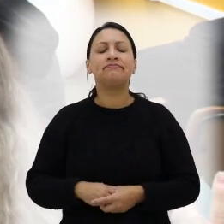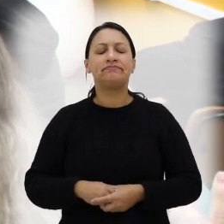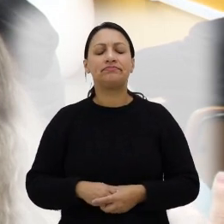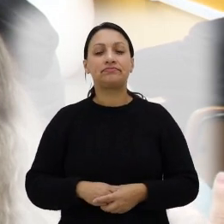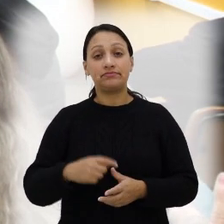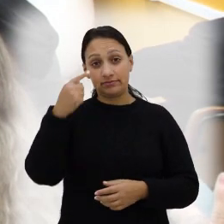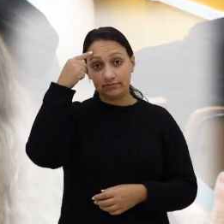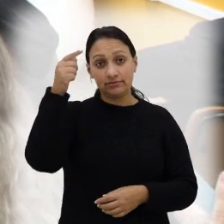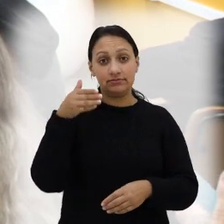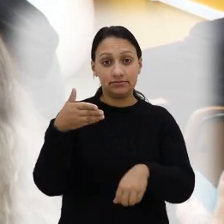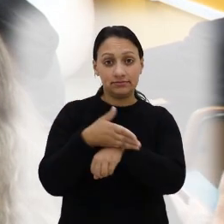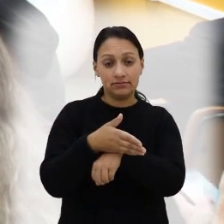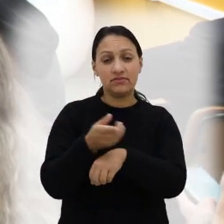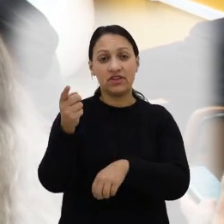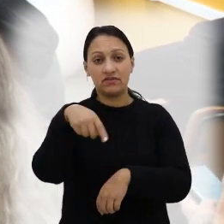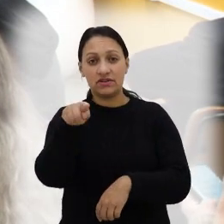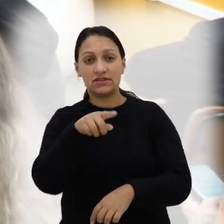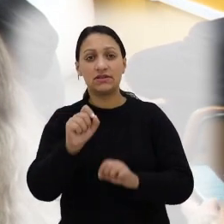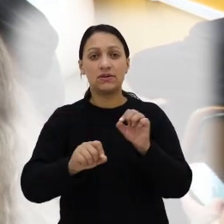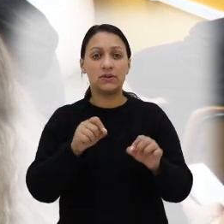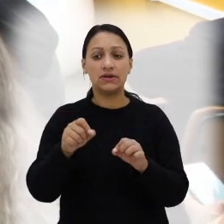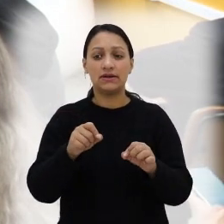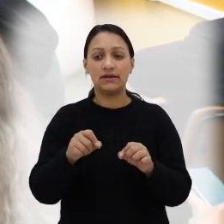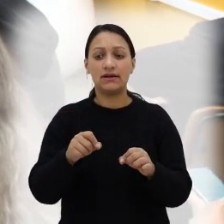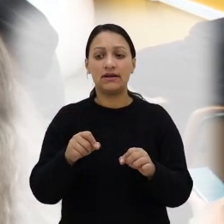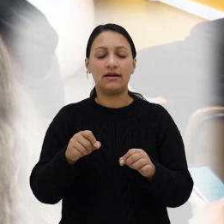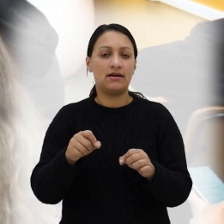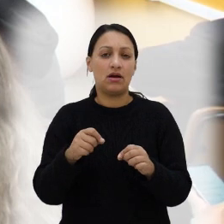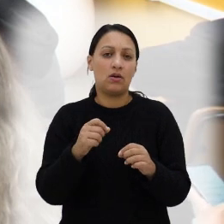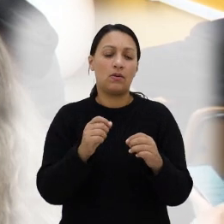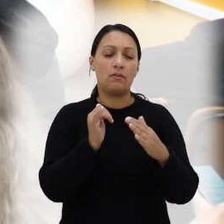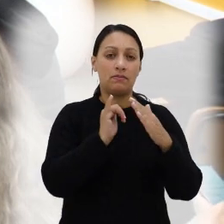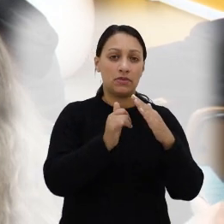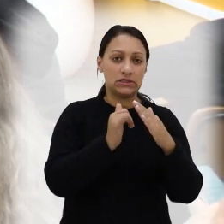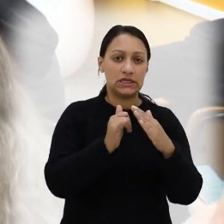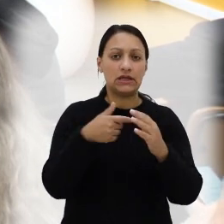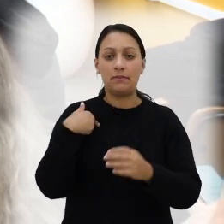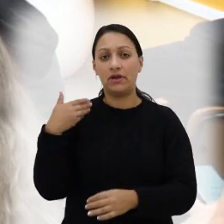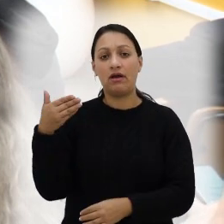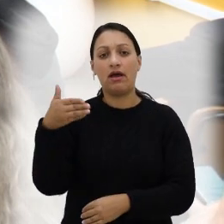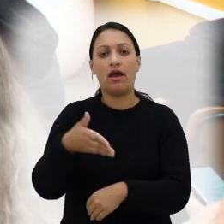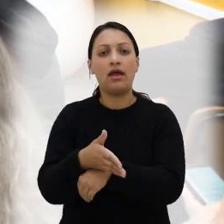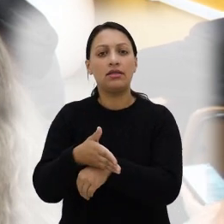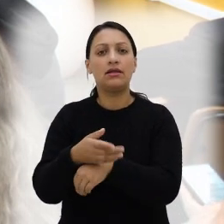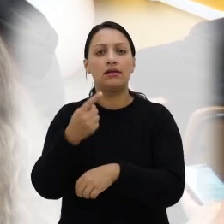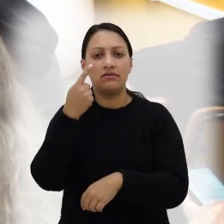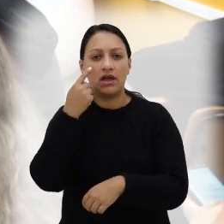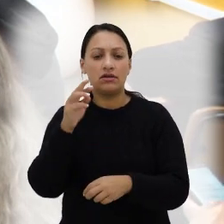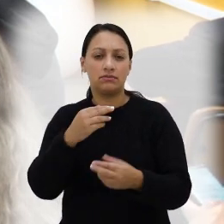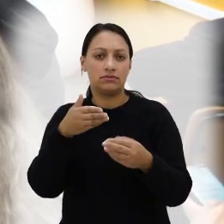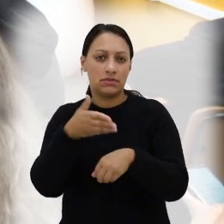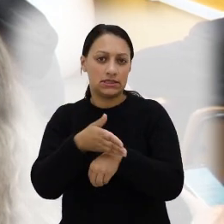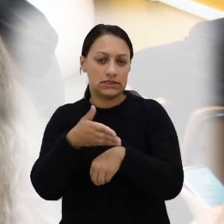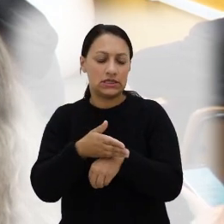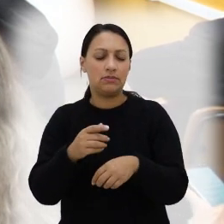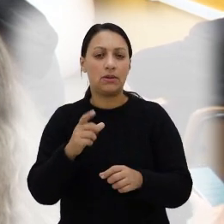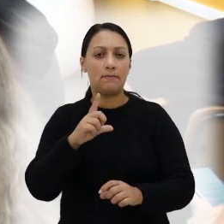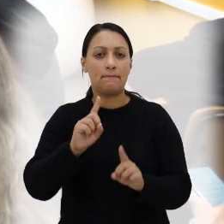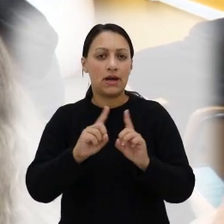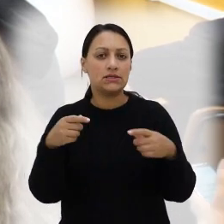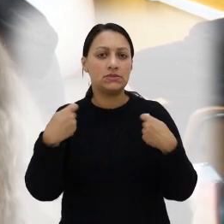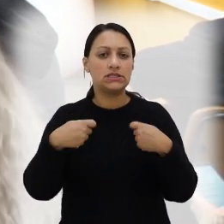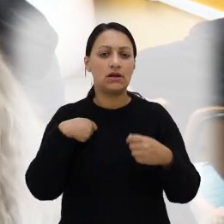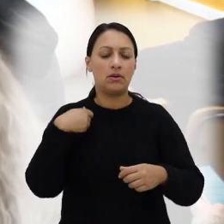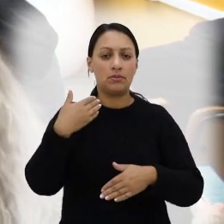que esse acesso, então, vocês destaquem alguém da startup de vocês, ou seja, vocês mesmos, mas tem que ser alguém que tenha algum processo,